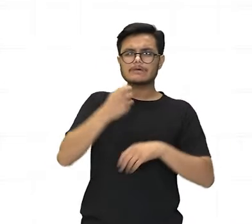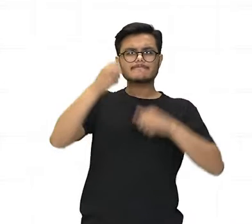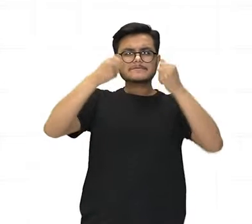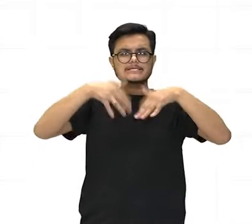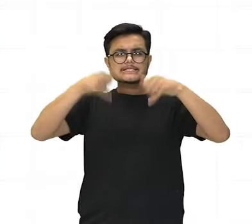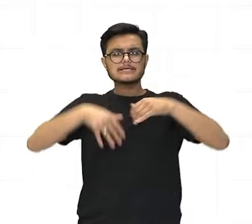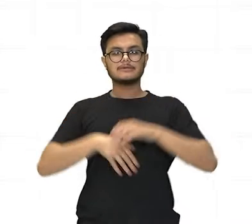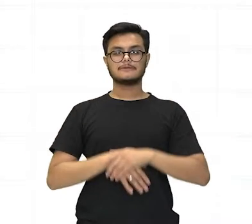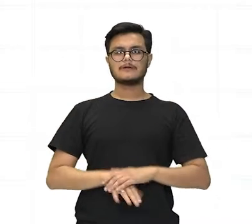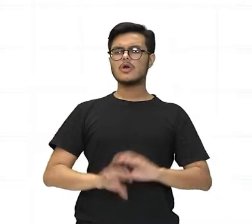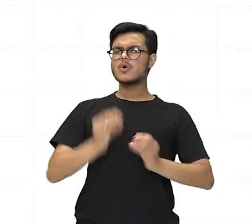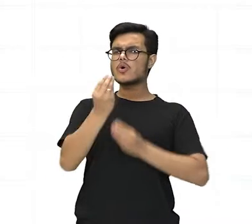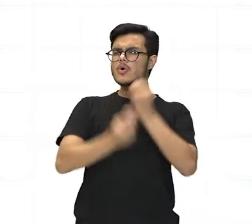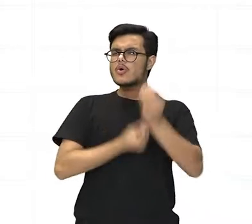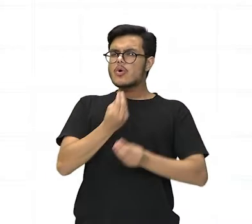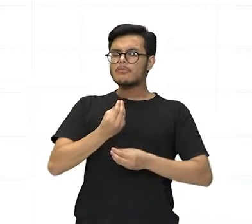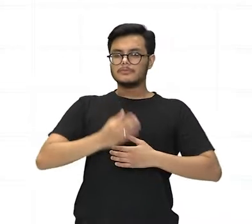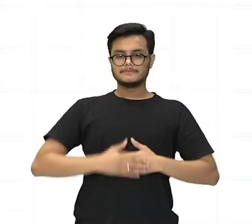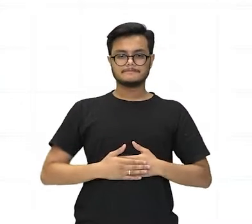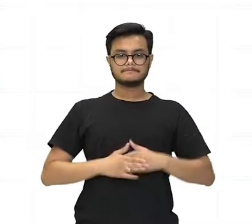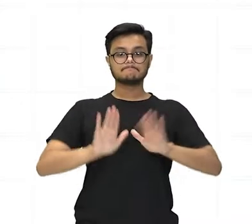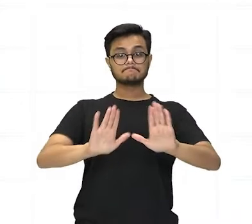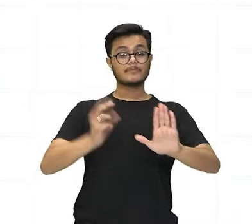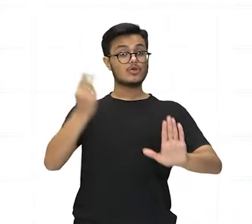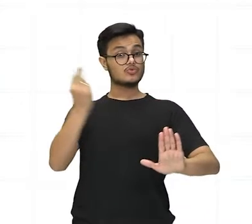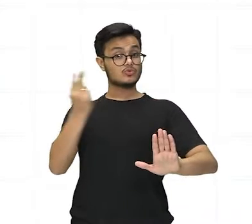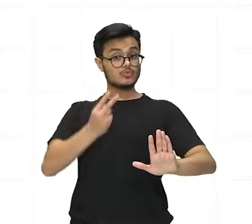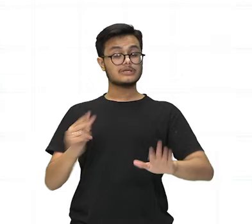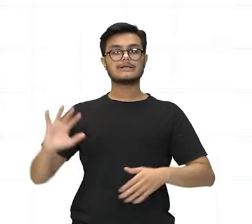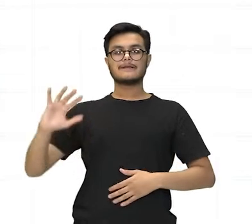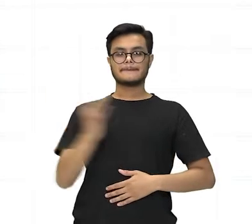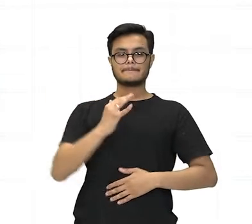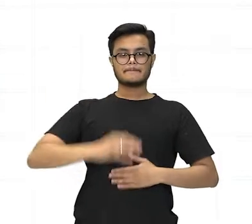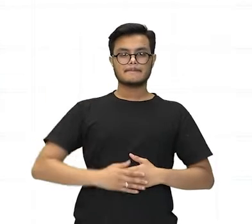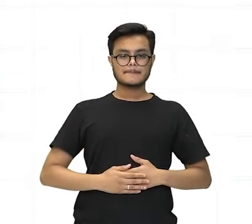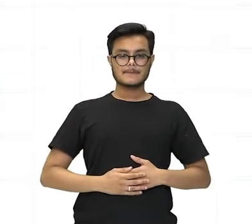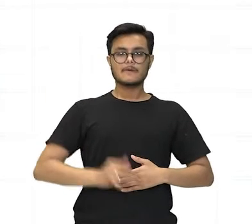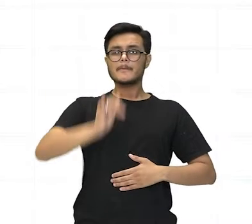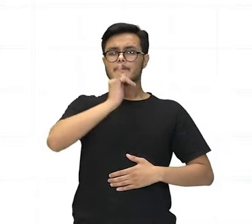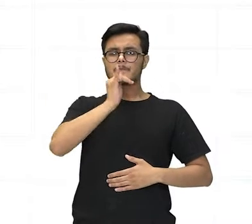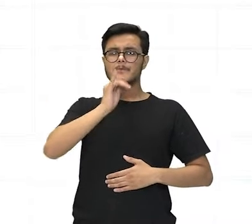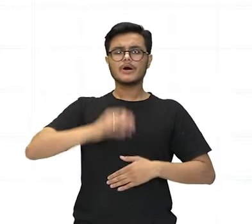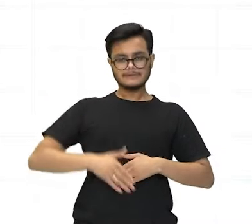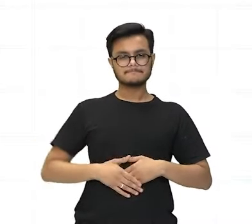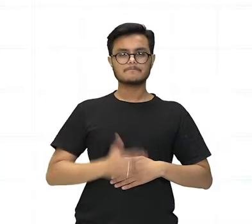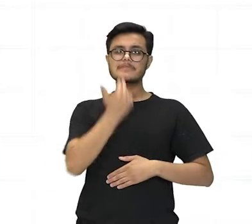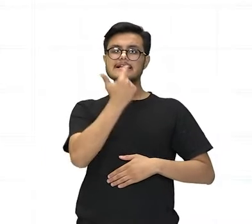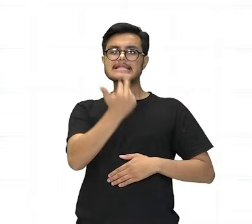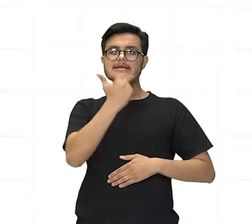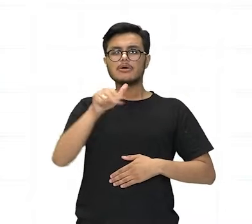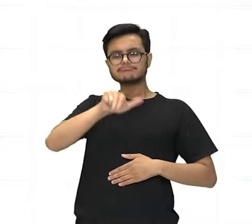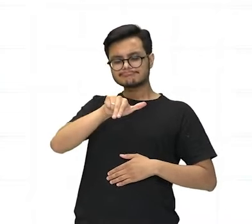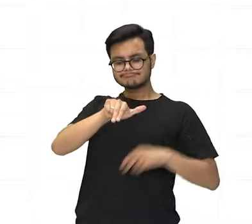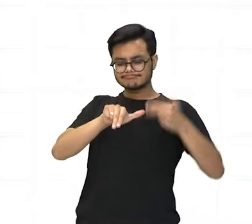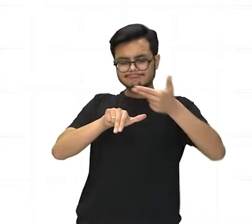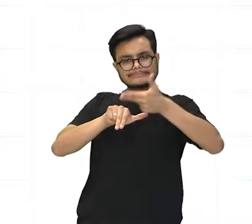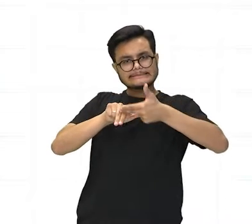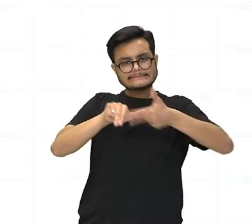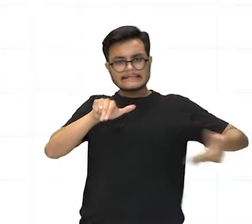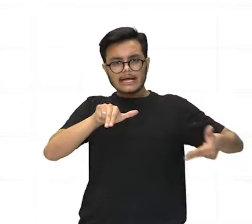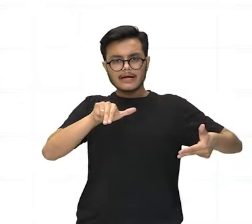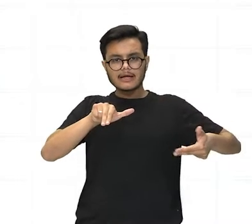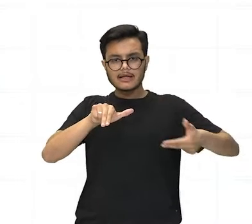aí a gente tem que lembrar que pode ocorrer de duas formas. Pode ser um corte, né? Um sangramento com um corte